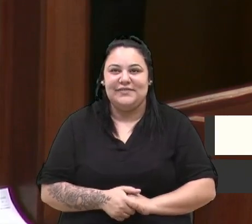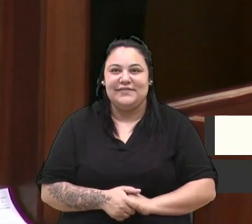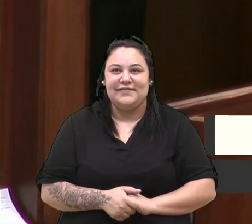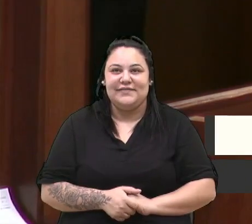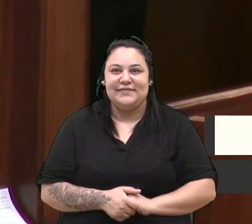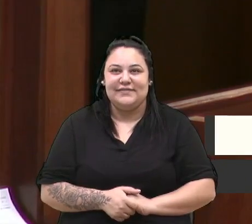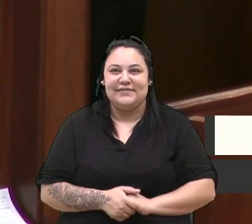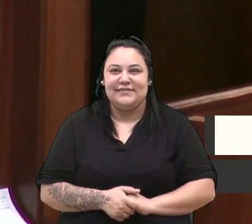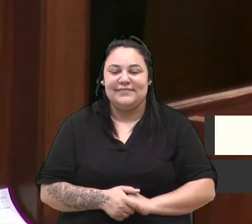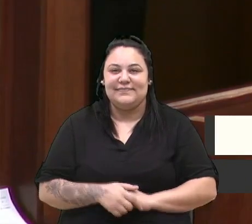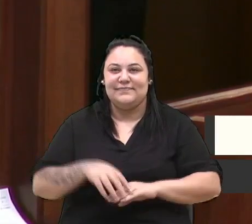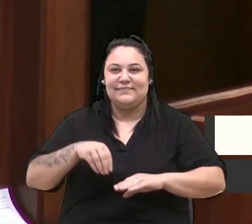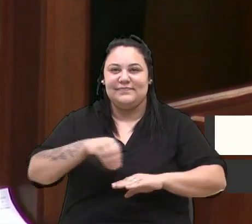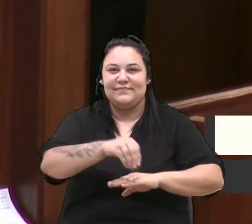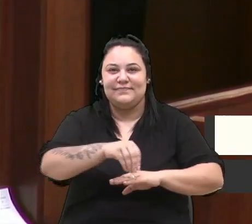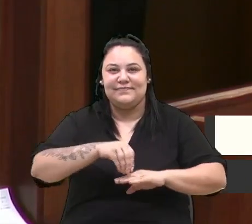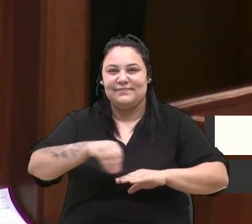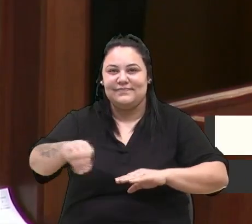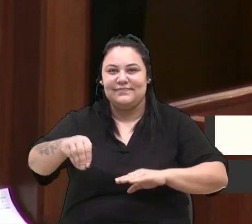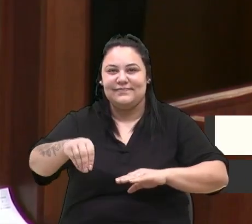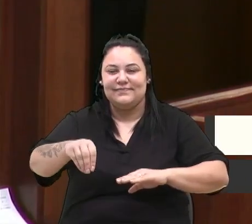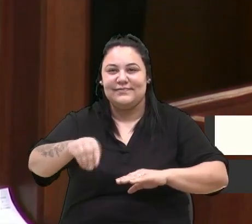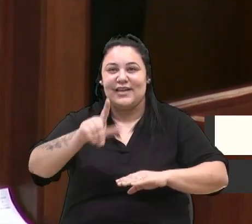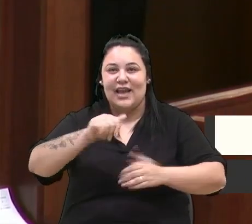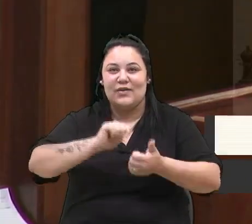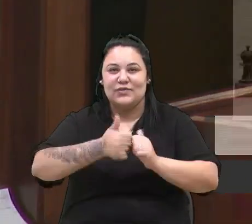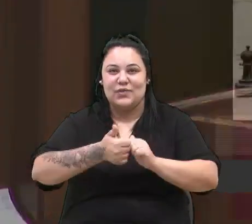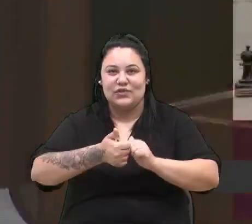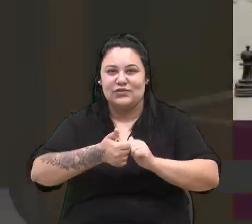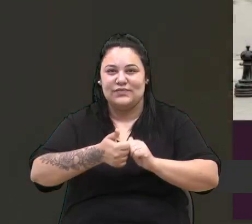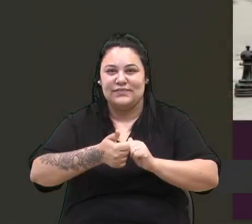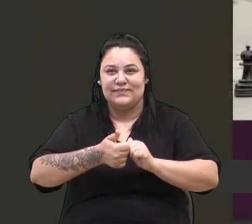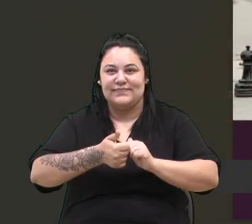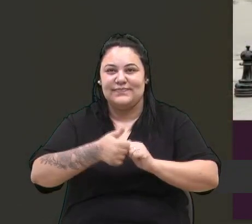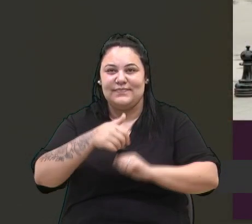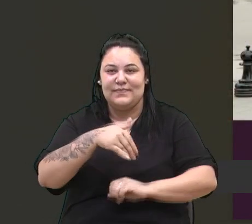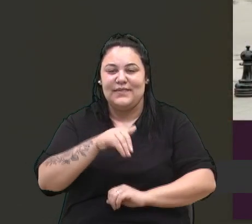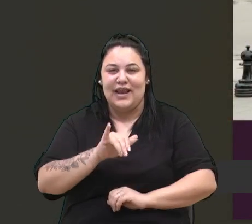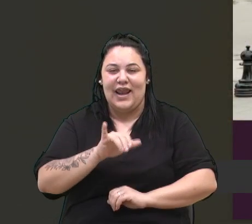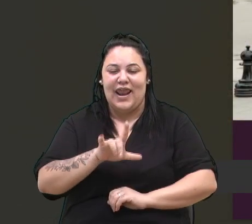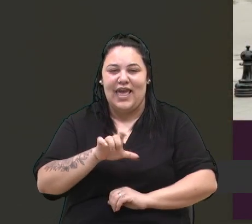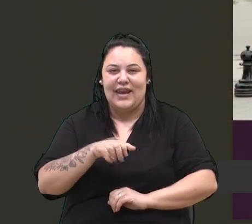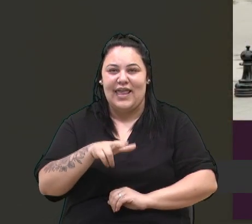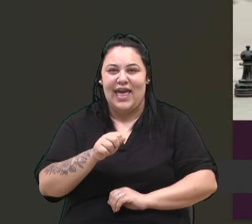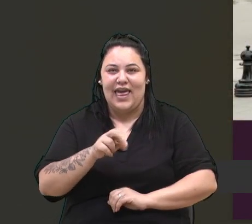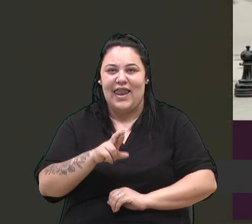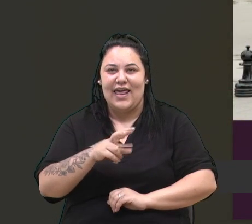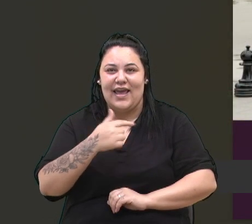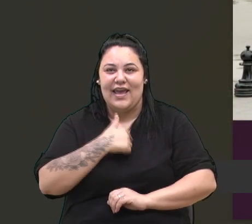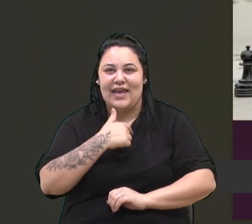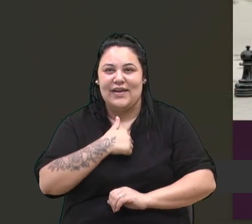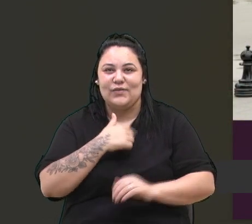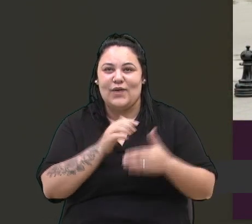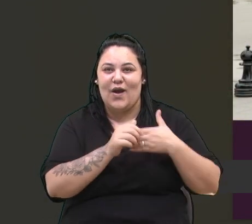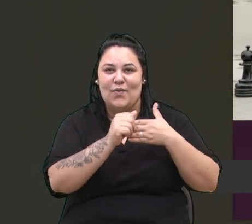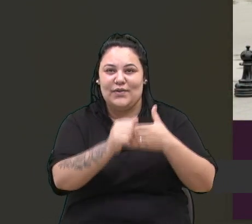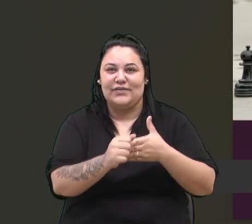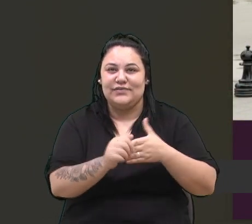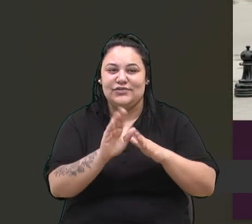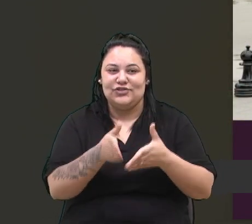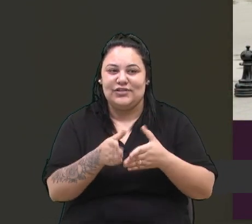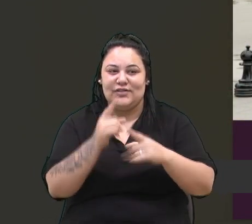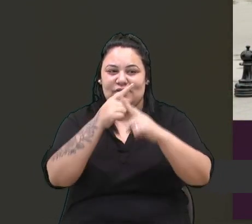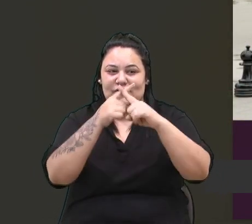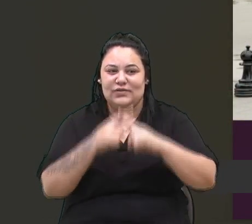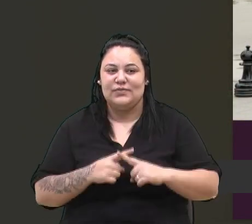O xadrez, ele é um esporte milenar. Eu venho acompanhando as competições